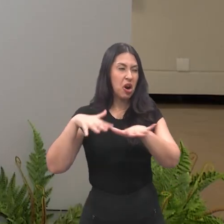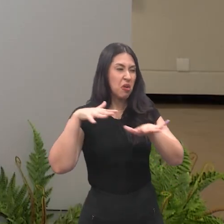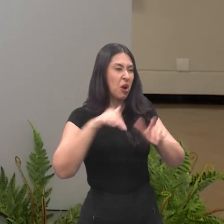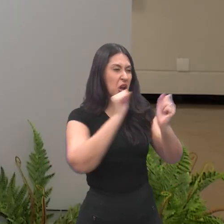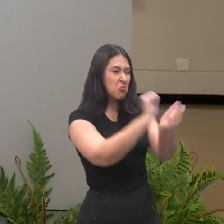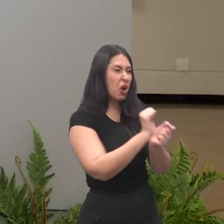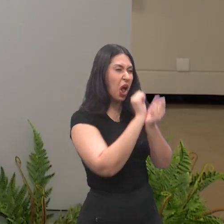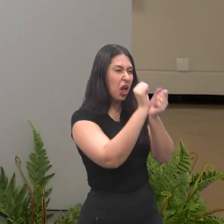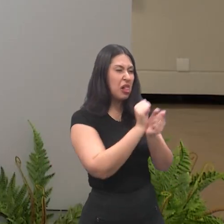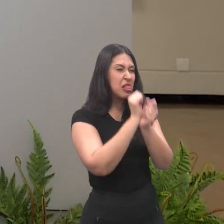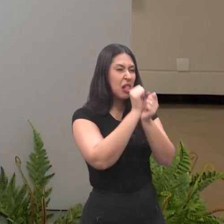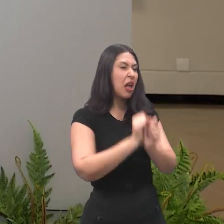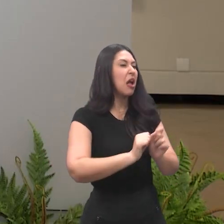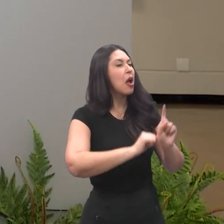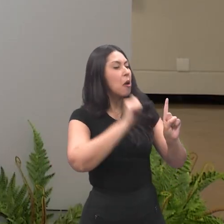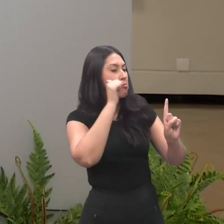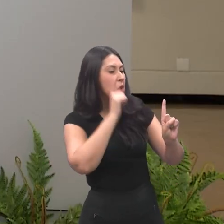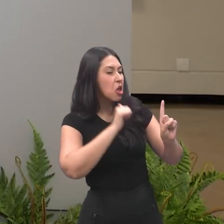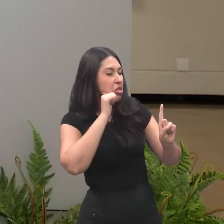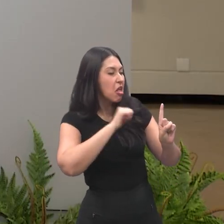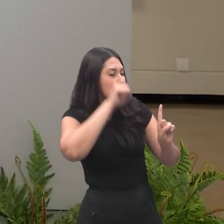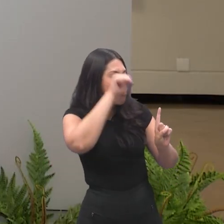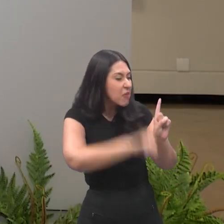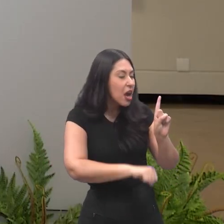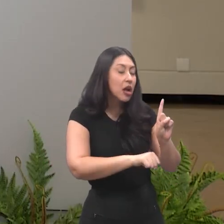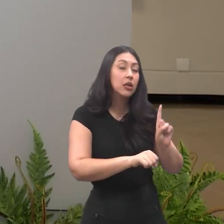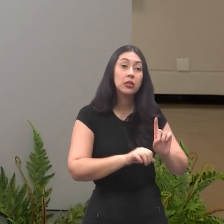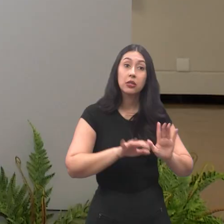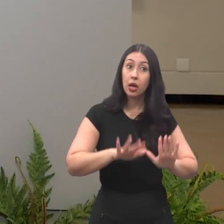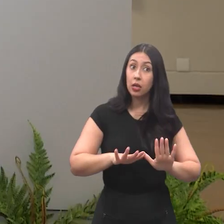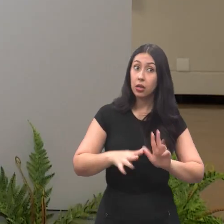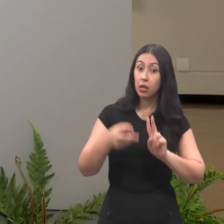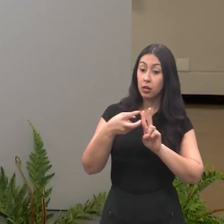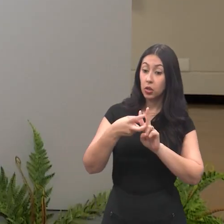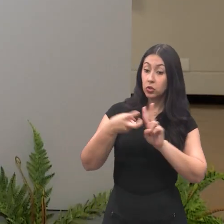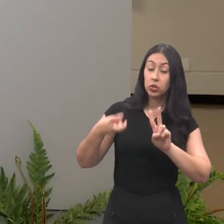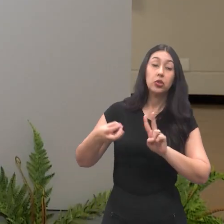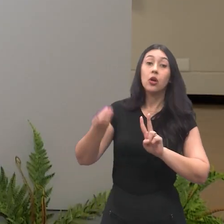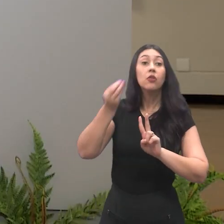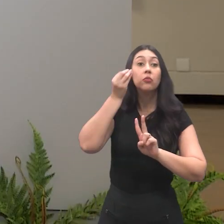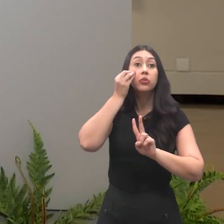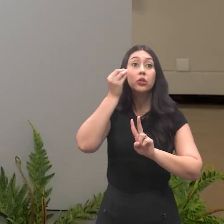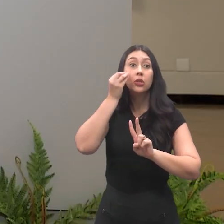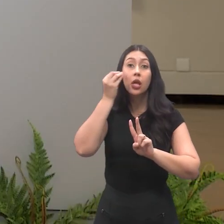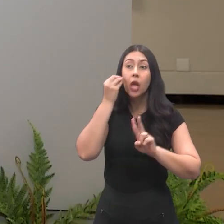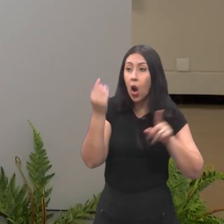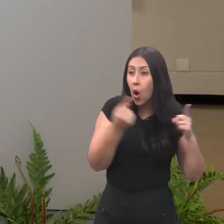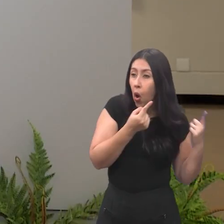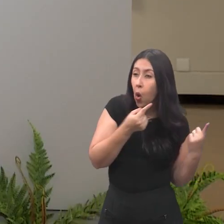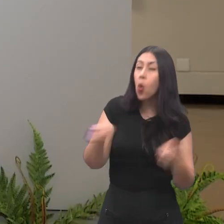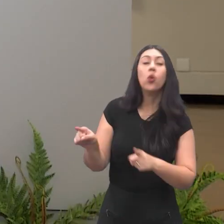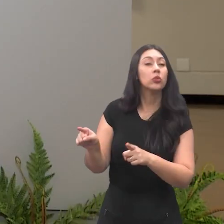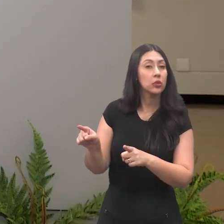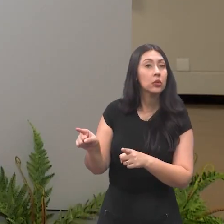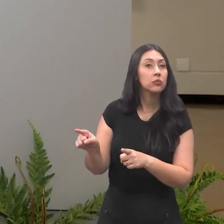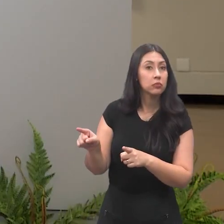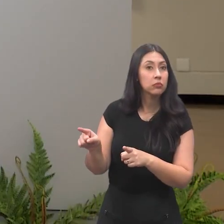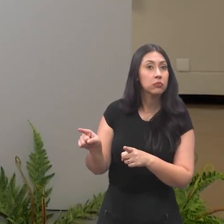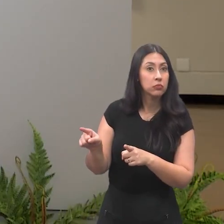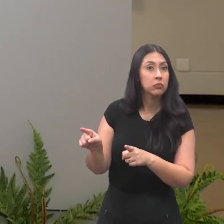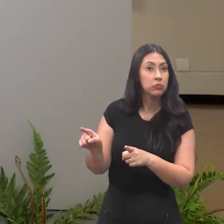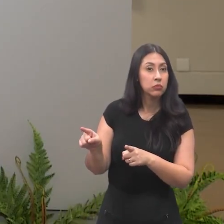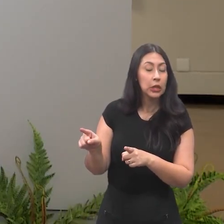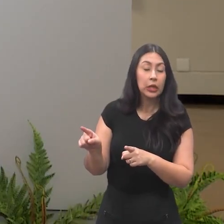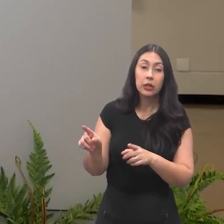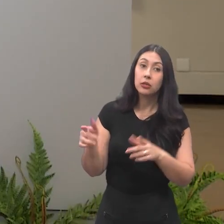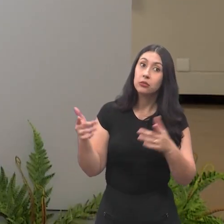para explorar as mulheres, enfim, aí os índios vão tentar, né? Os indígenas vão tentar se contrapor a essa